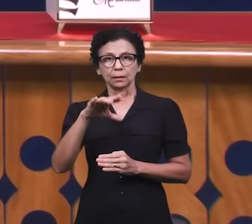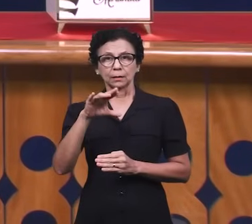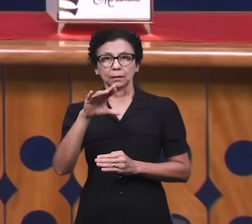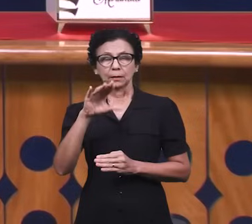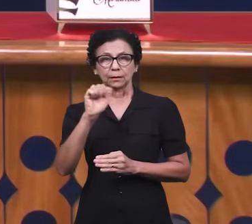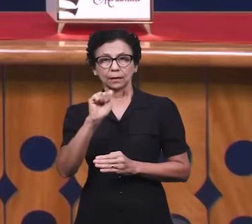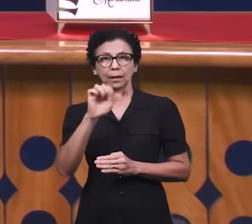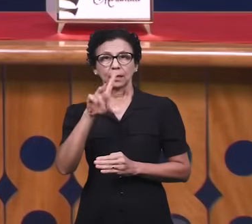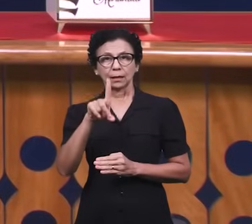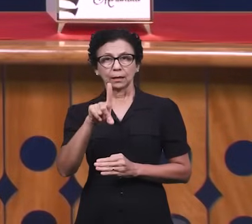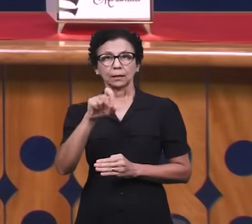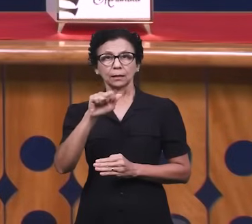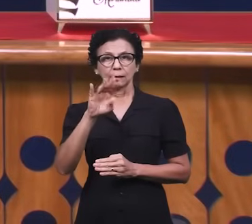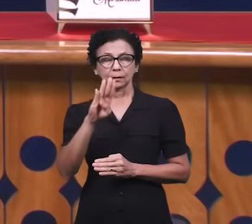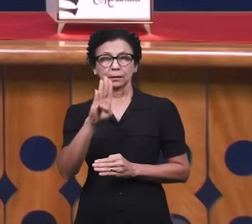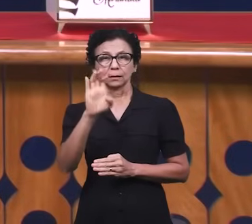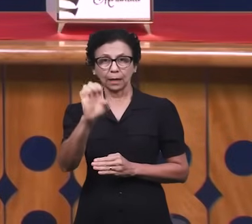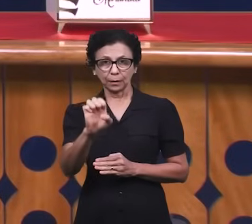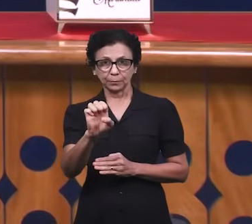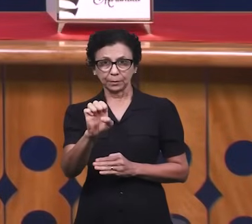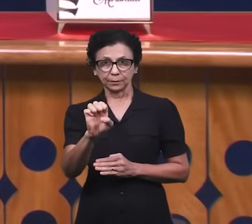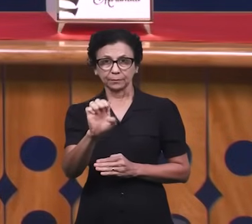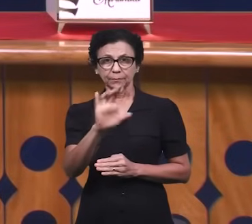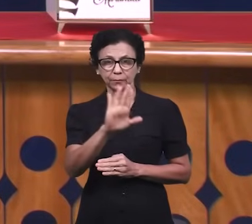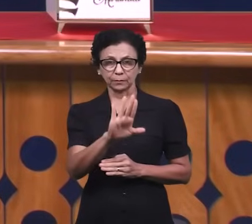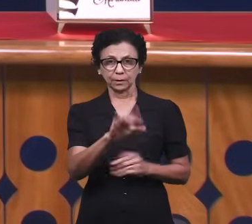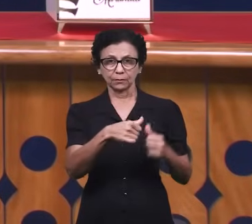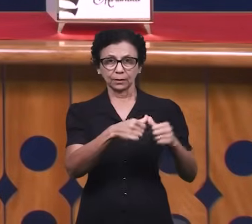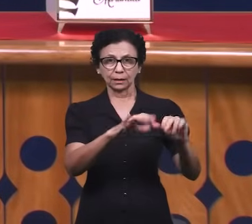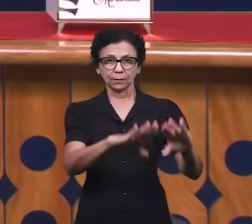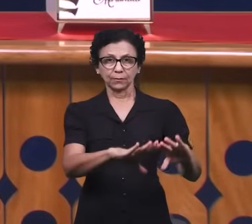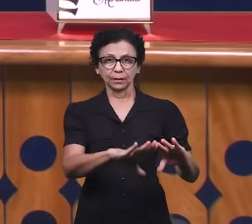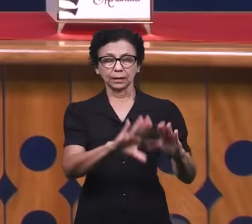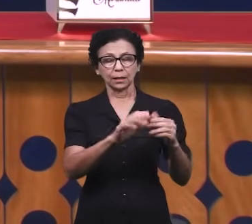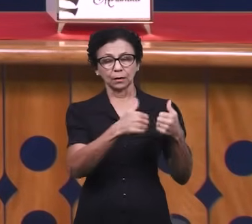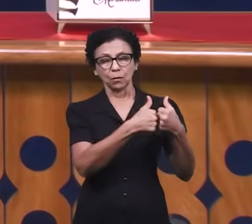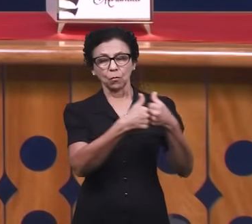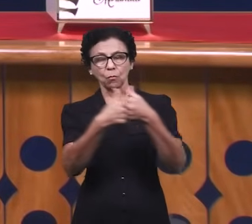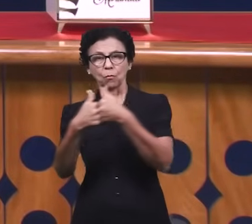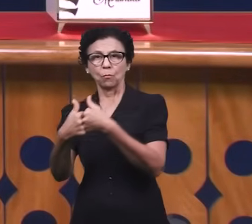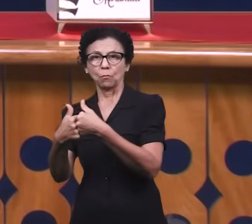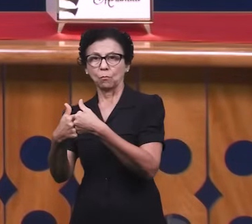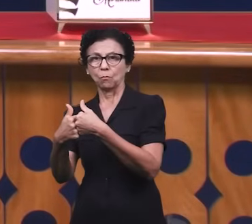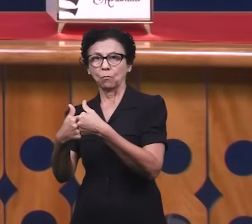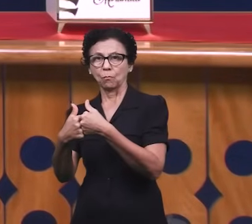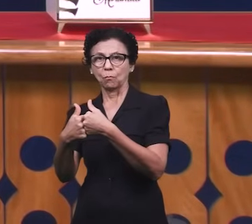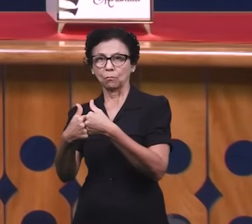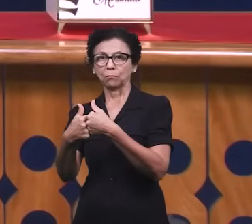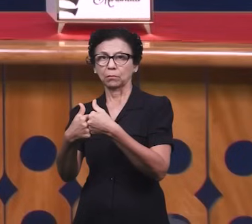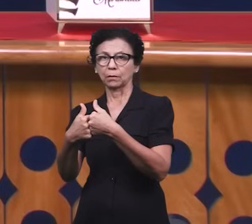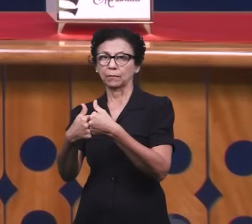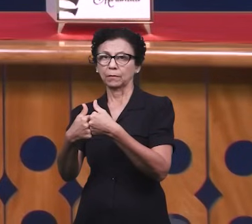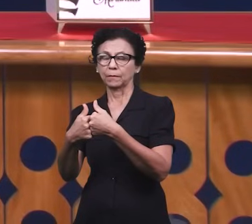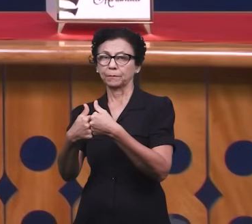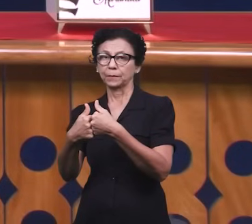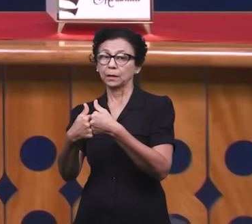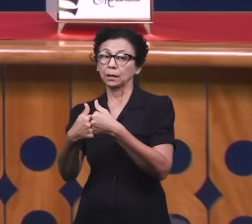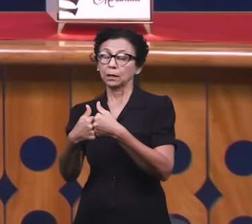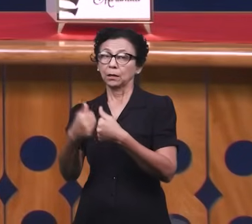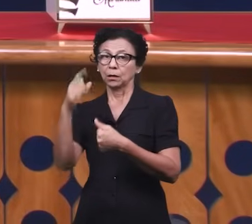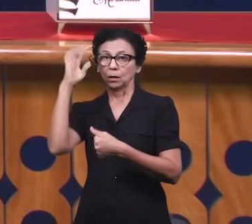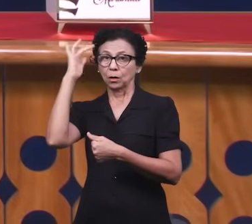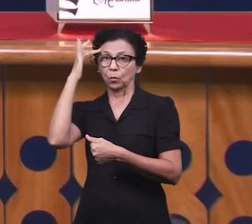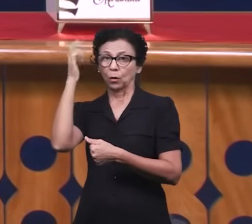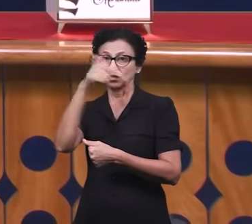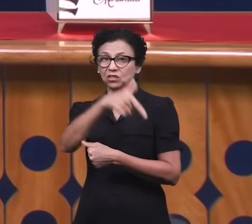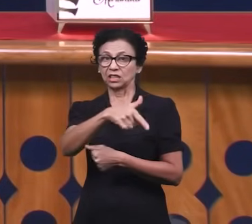arca passou a ter o Deus vivo e os requisitos. Eu acredito que na casa de Abinadab,